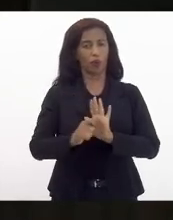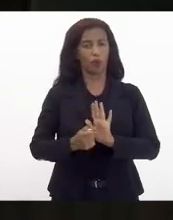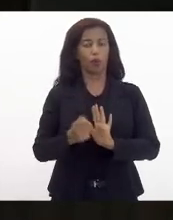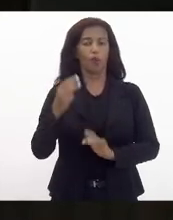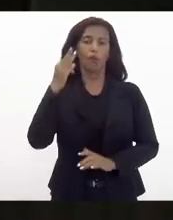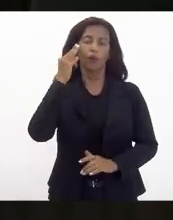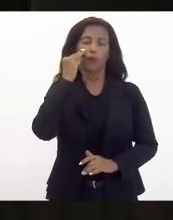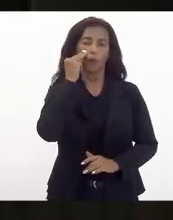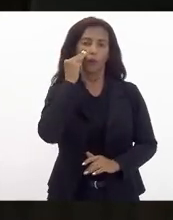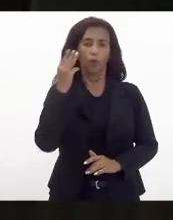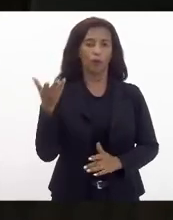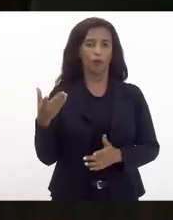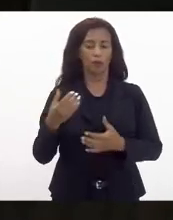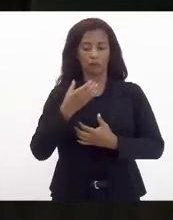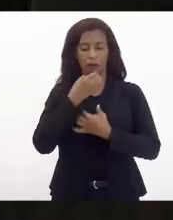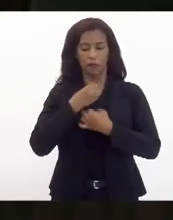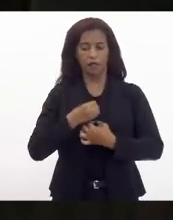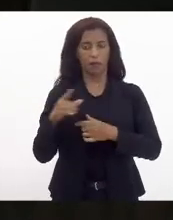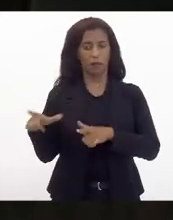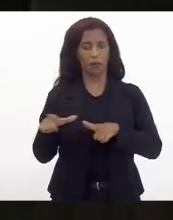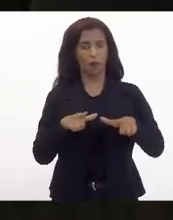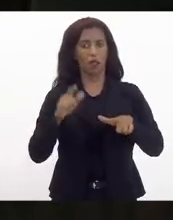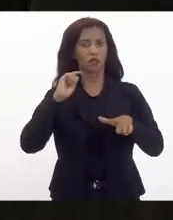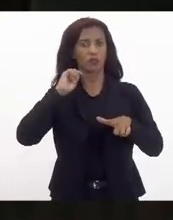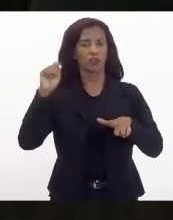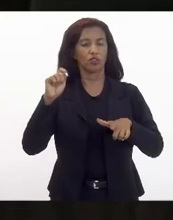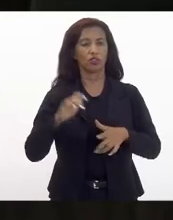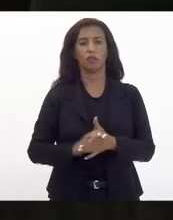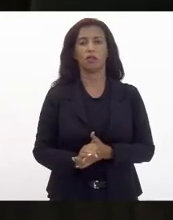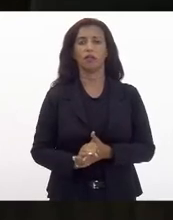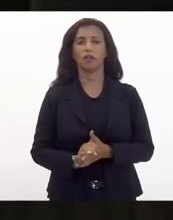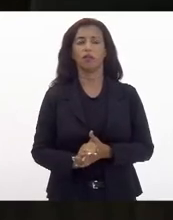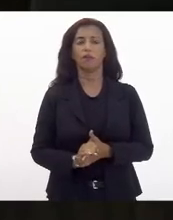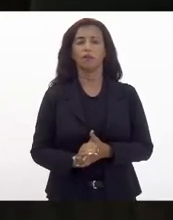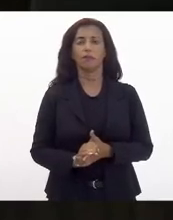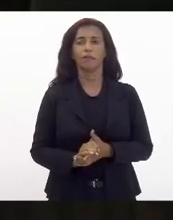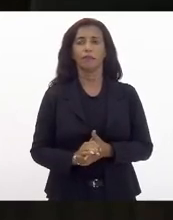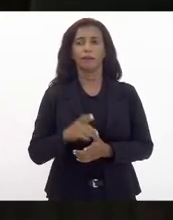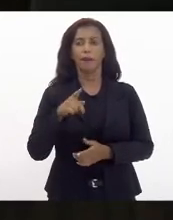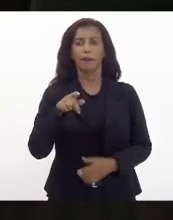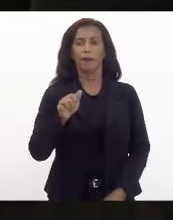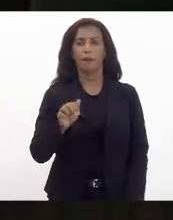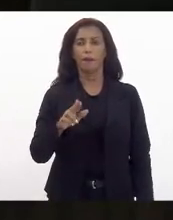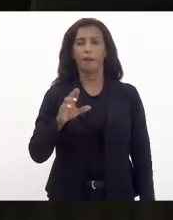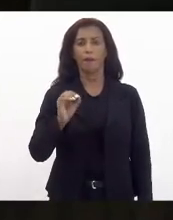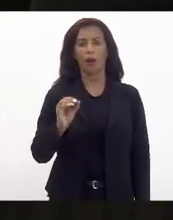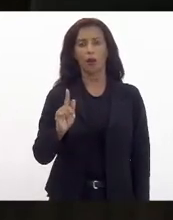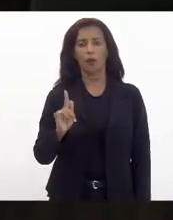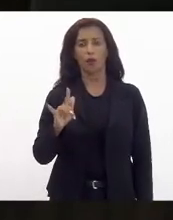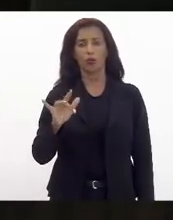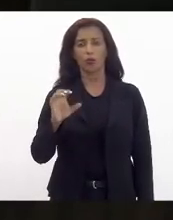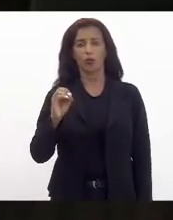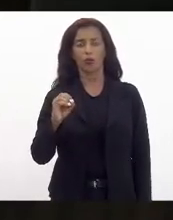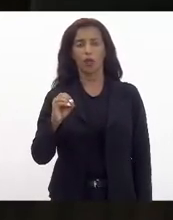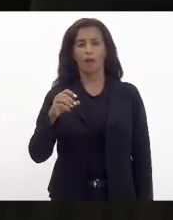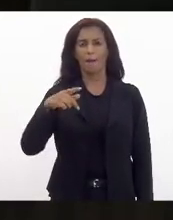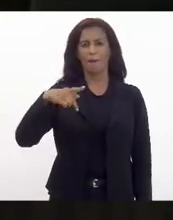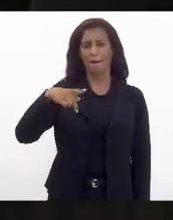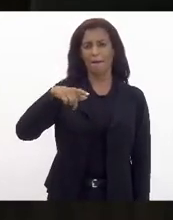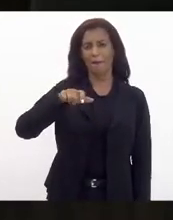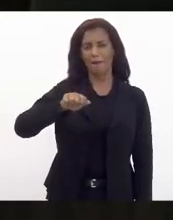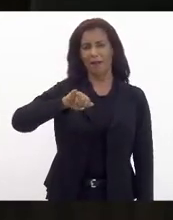autoria do deputado da Mônica Francisco que concede a medalha Tiradentes e respectivo diploma para e o Nemo de Souza conhecido como